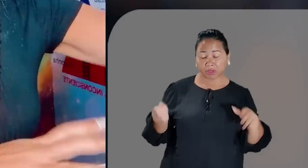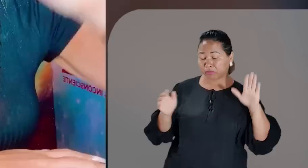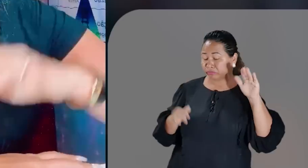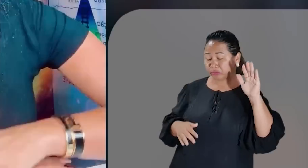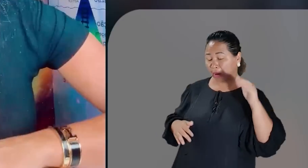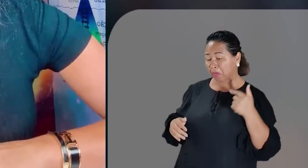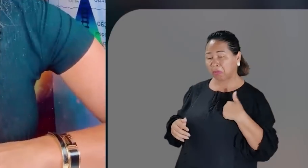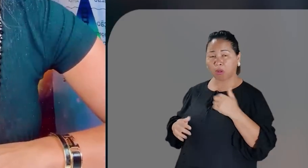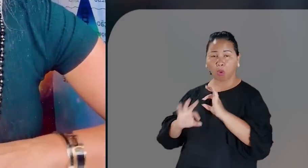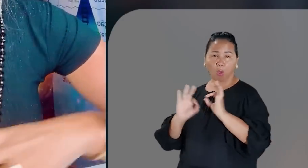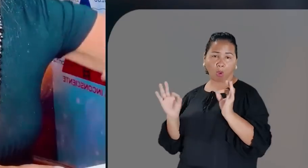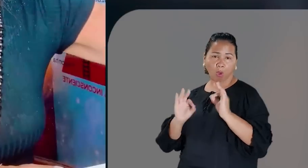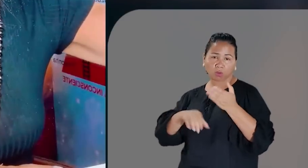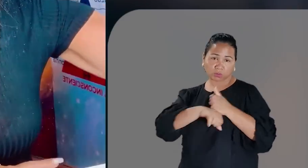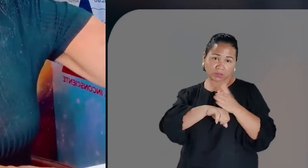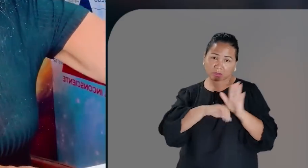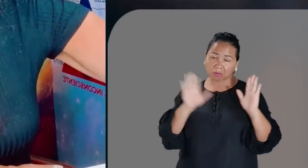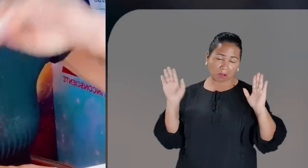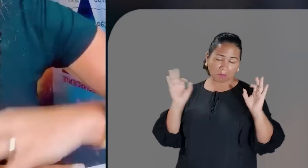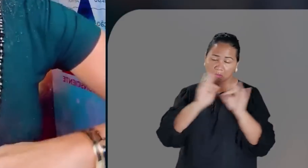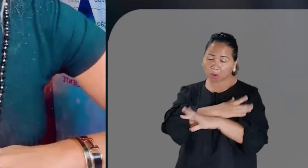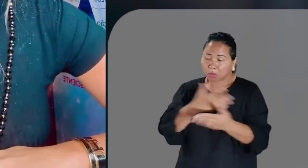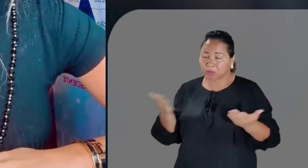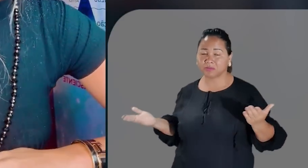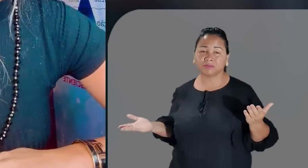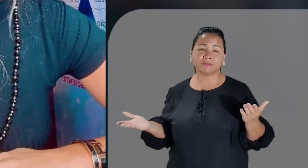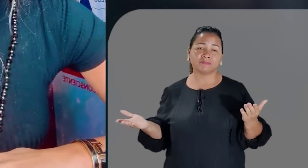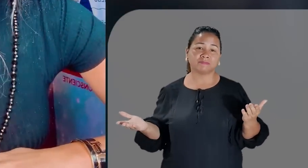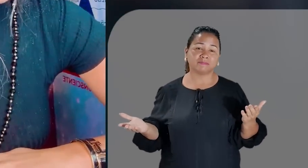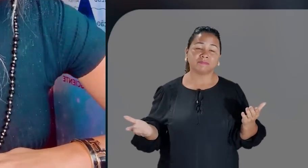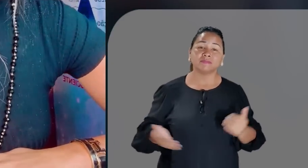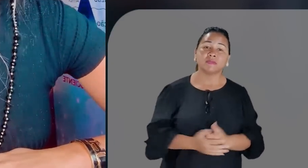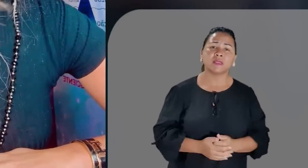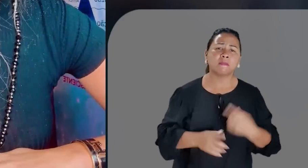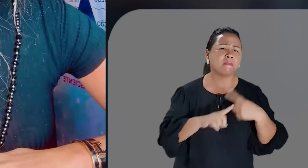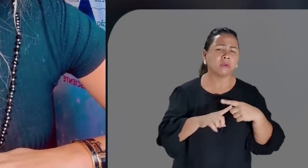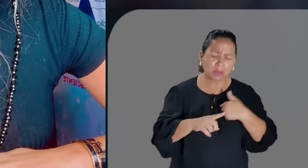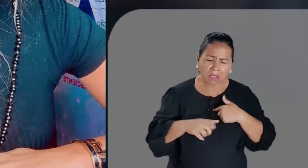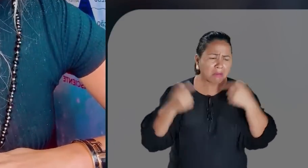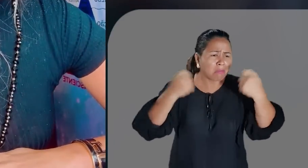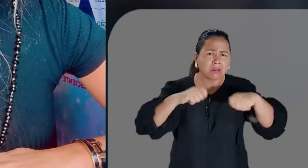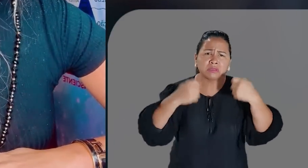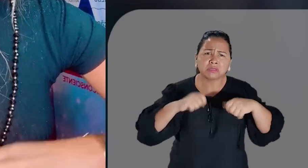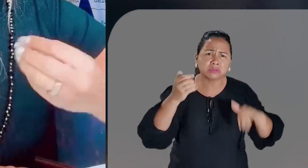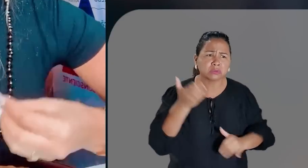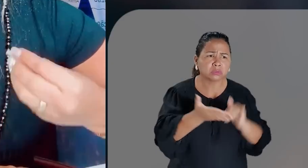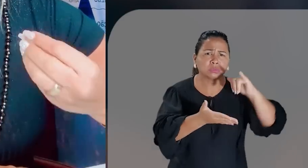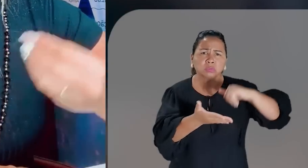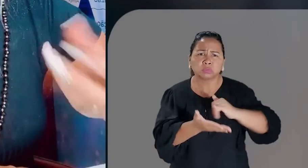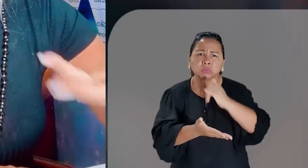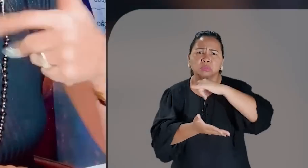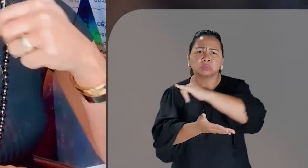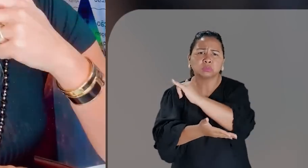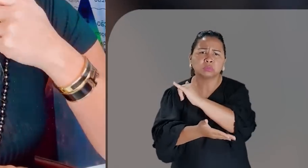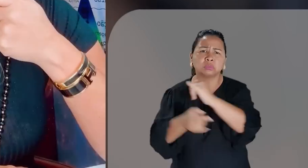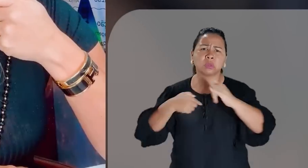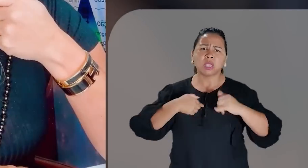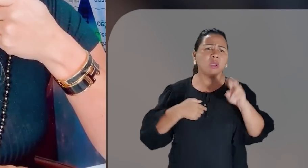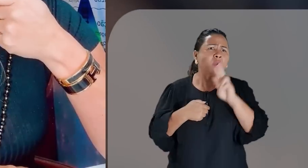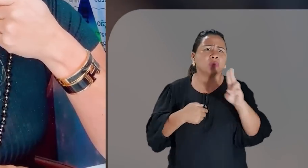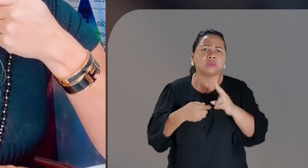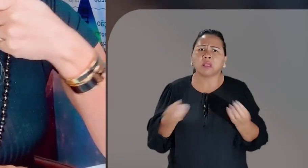Até semana que vem, gente. Obrigada, eu sou a melhor treinadora do mundo. Deu. Para que que eu preciso um